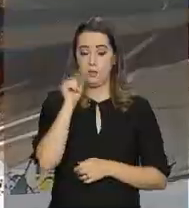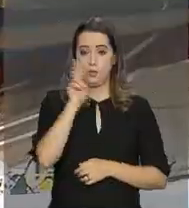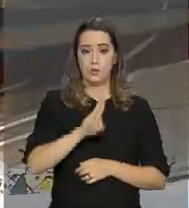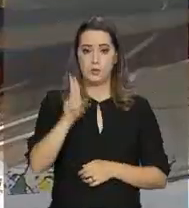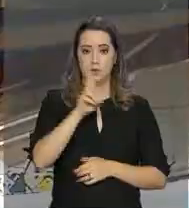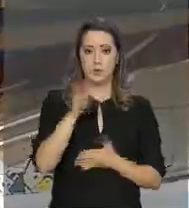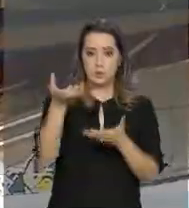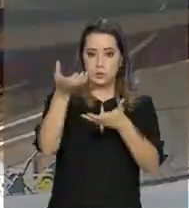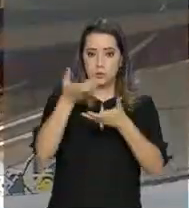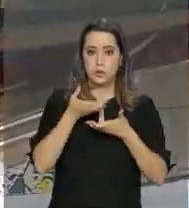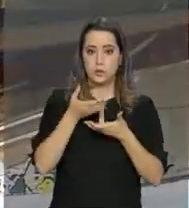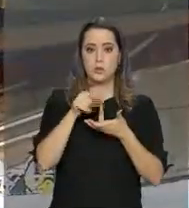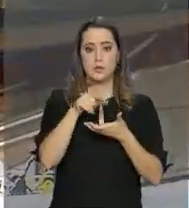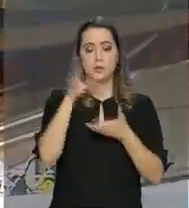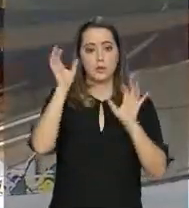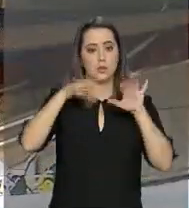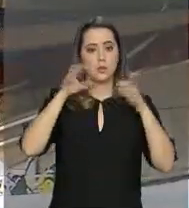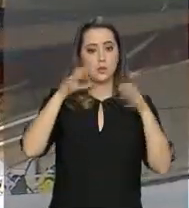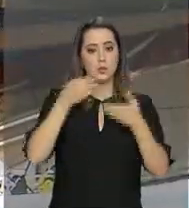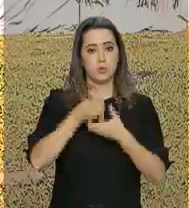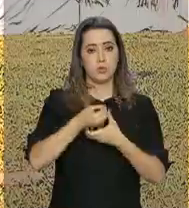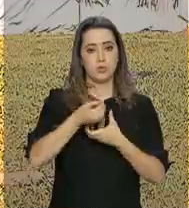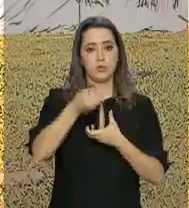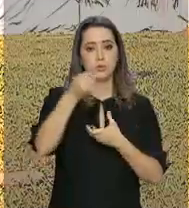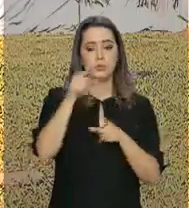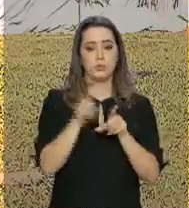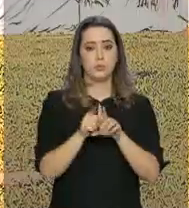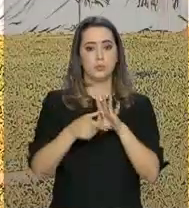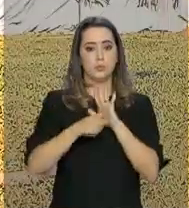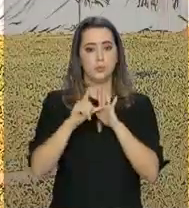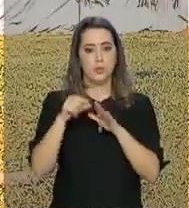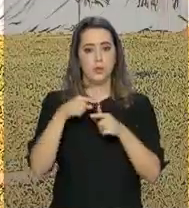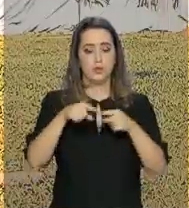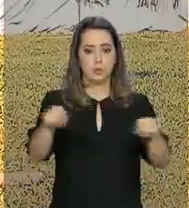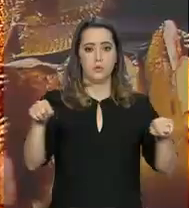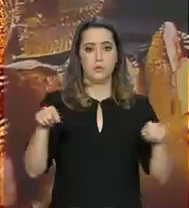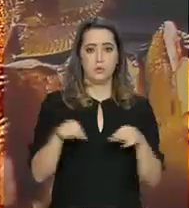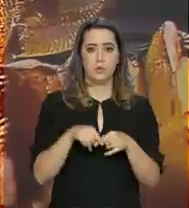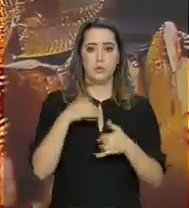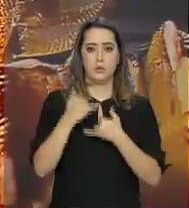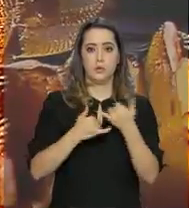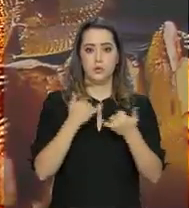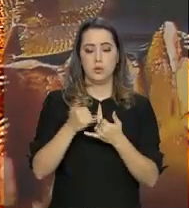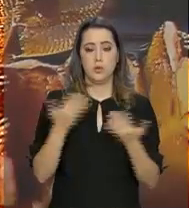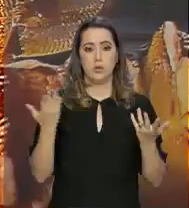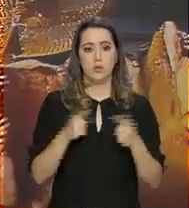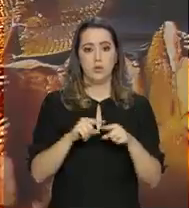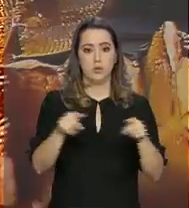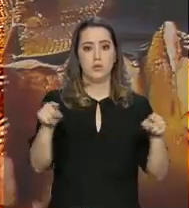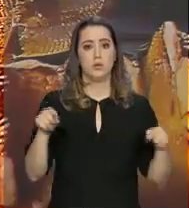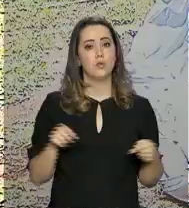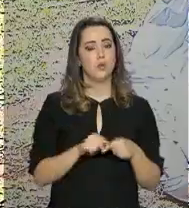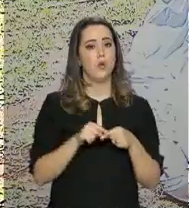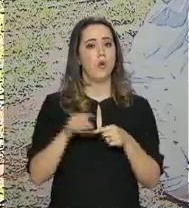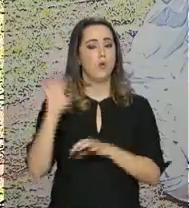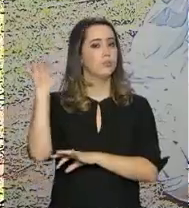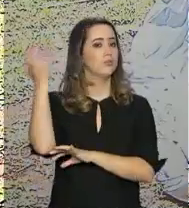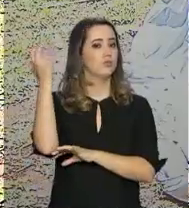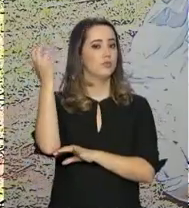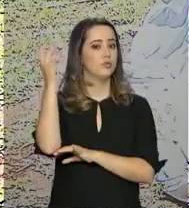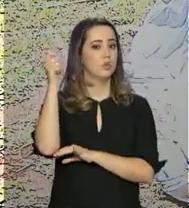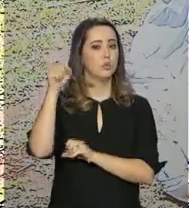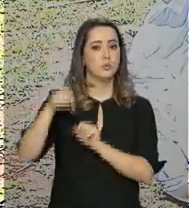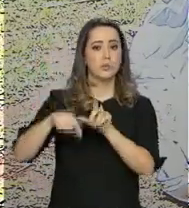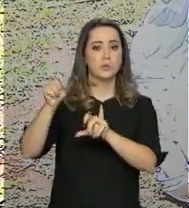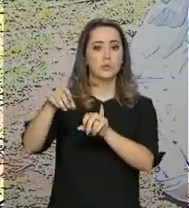é captada da chuva por meio de calhas. O antigo parquinho infantil virou uma mini agrofloresta, que é irrigada